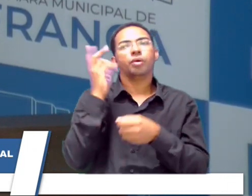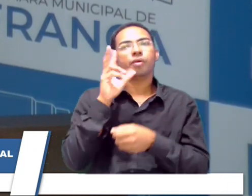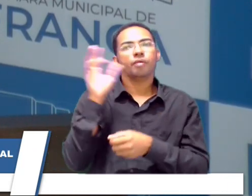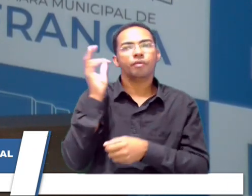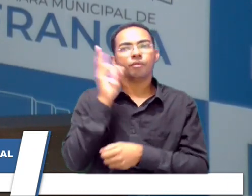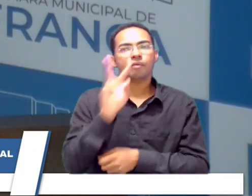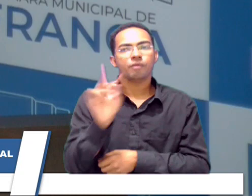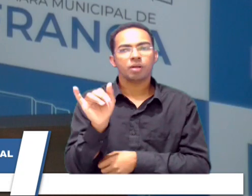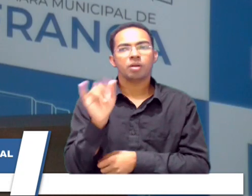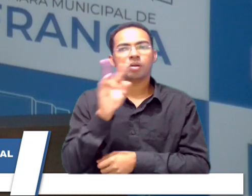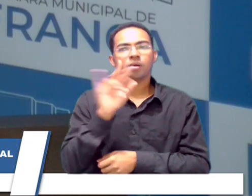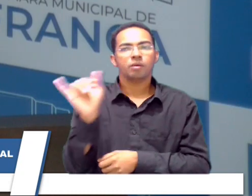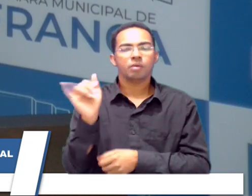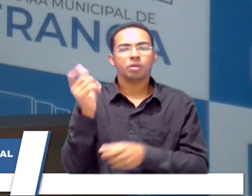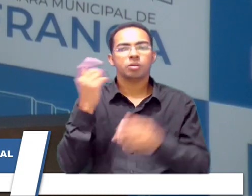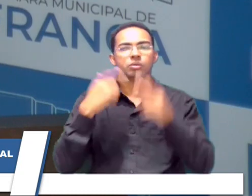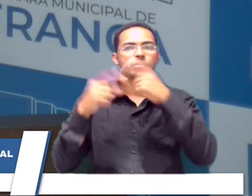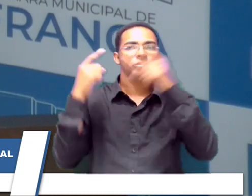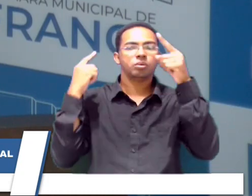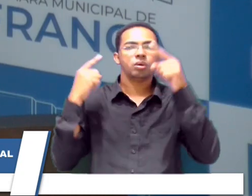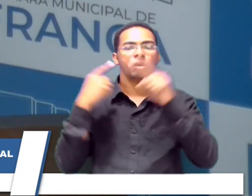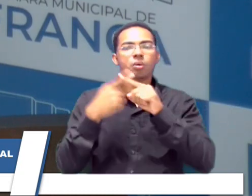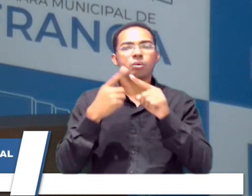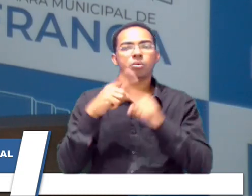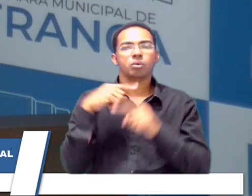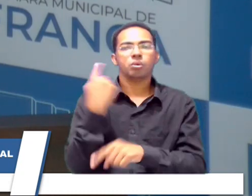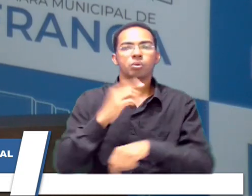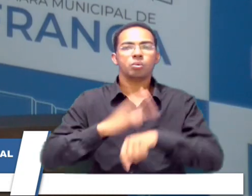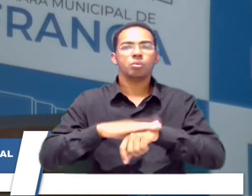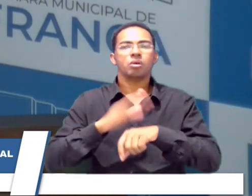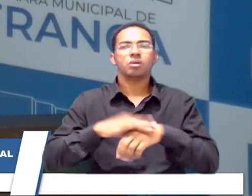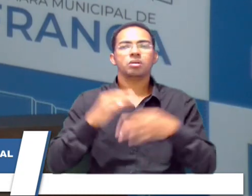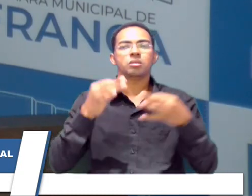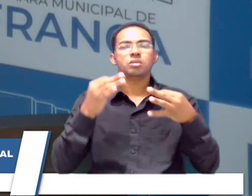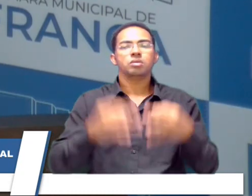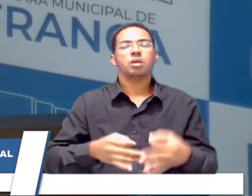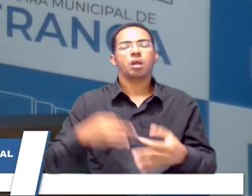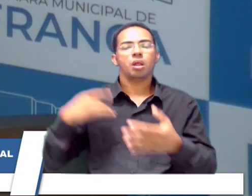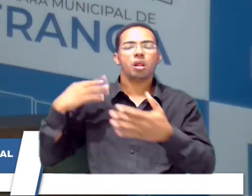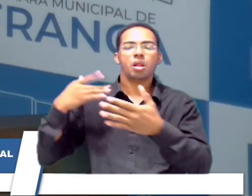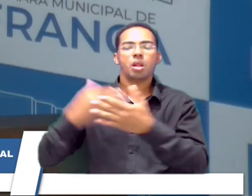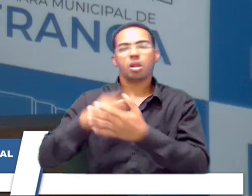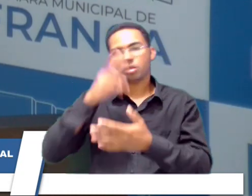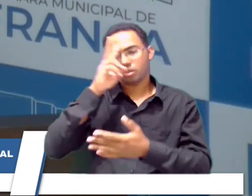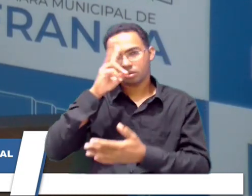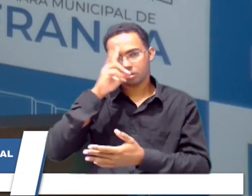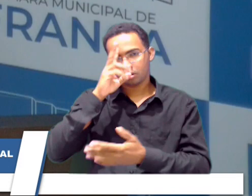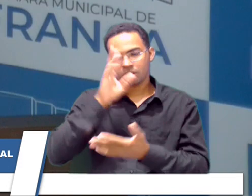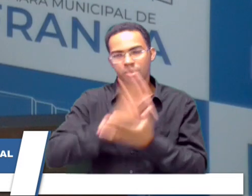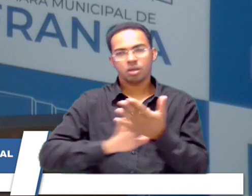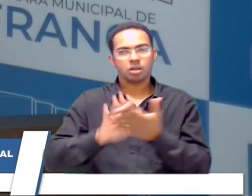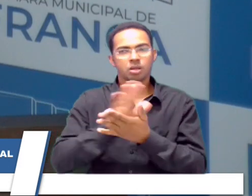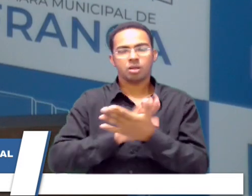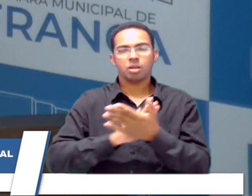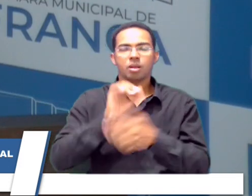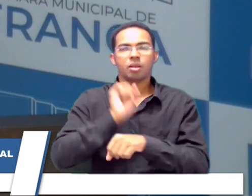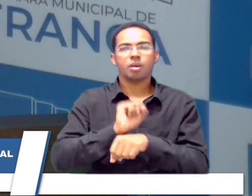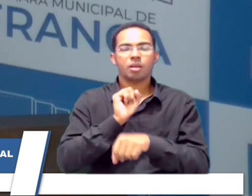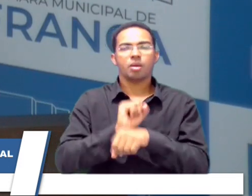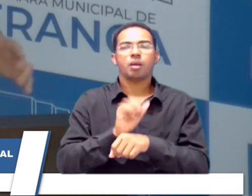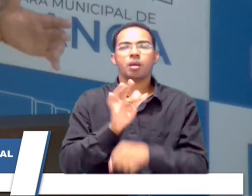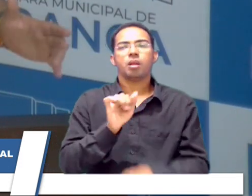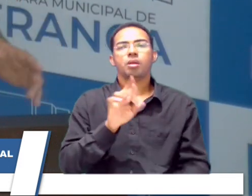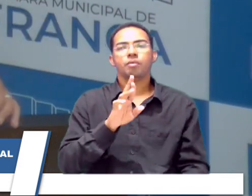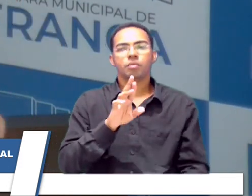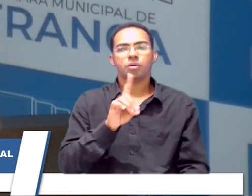superar. Porque nós estamos do lado certo da história. E nada vai parar a Flor da Vida. Eu